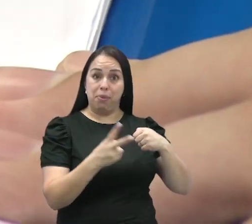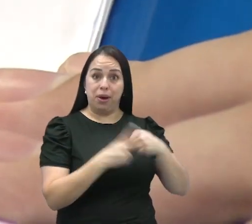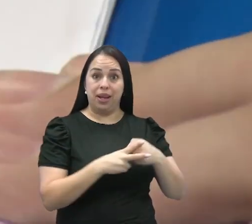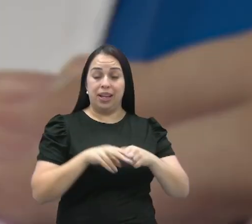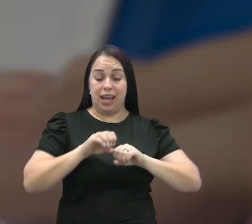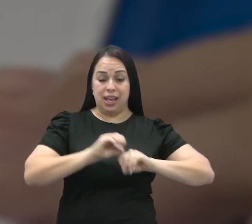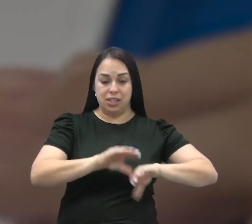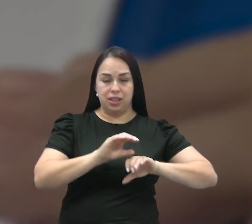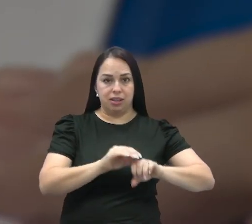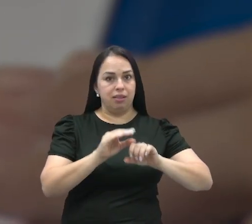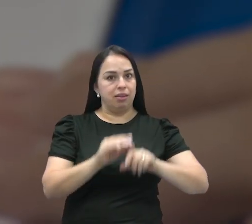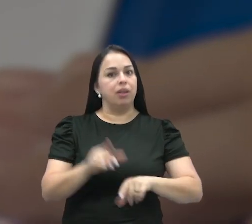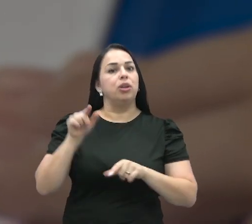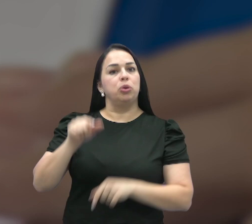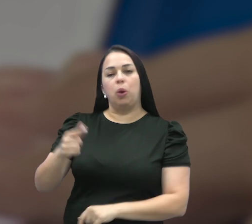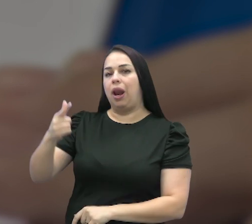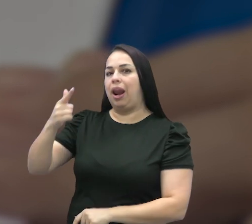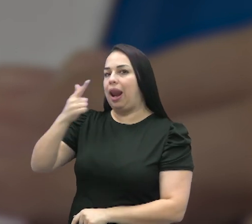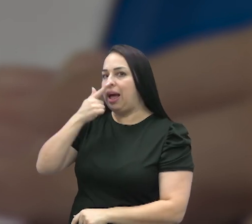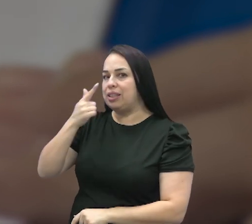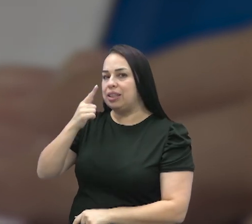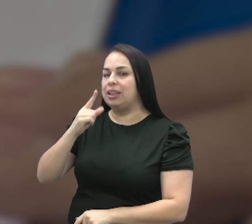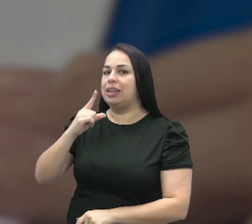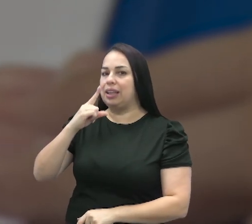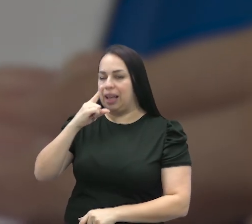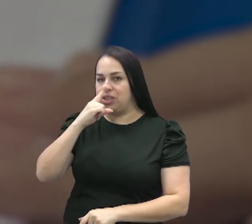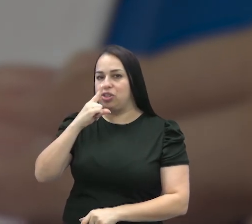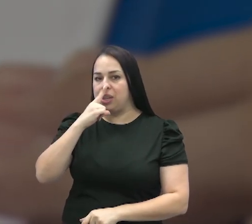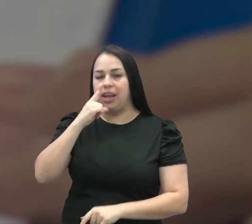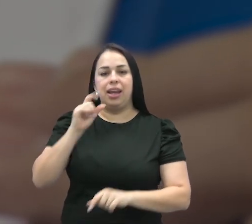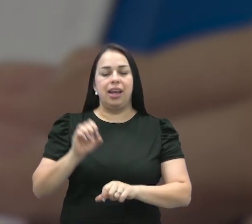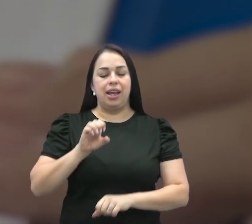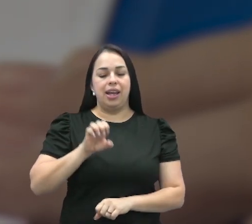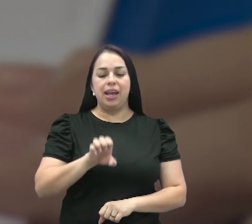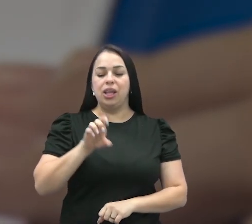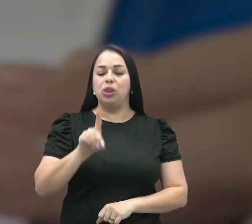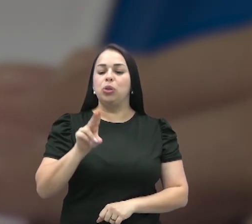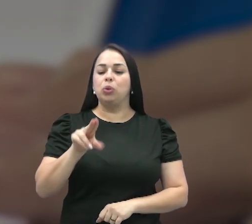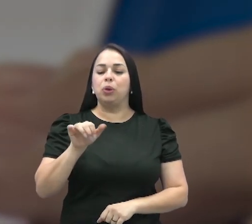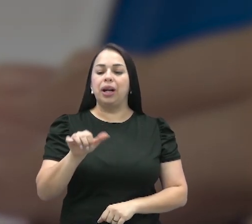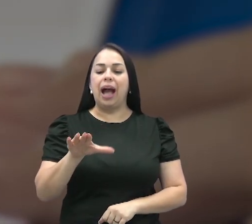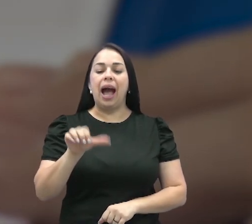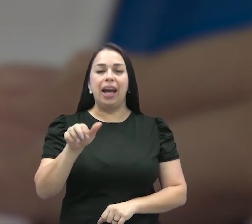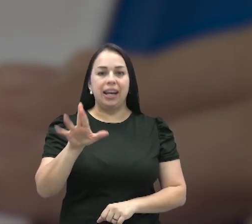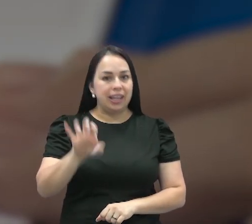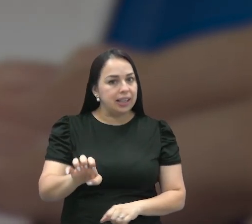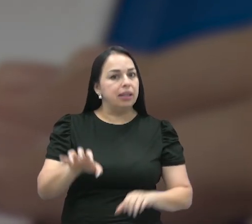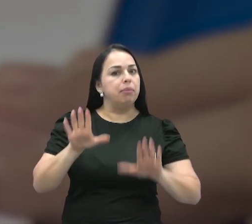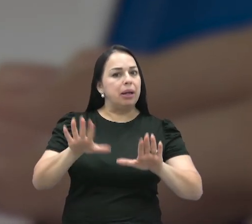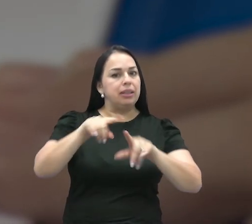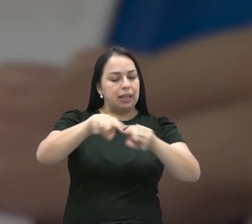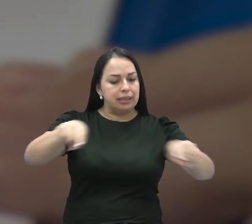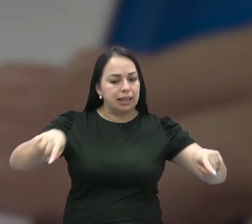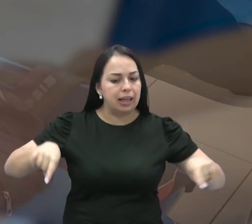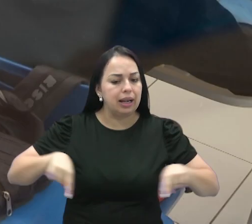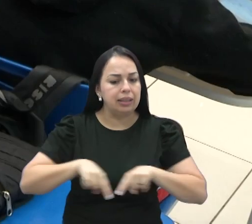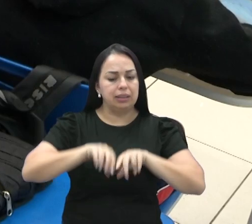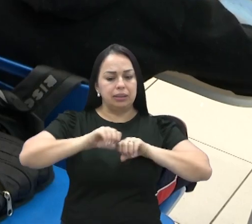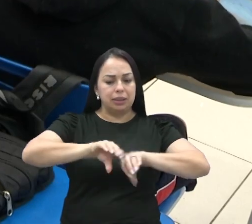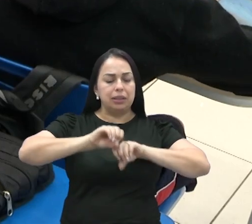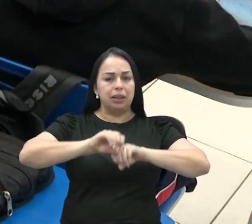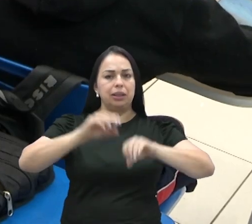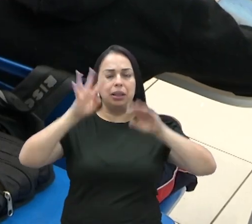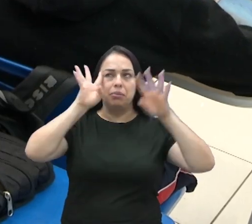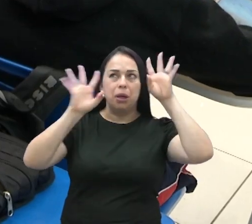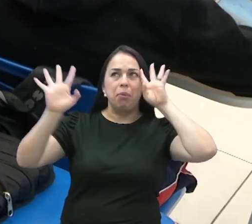Educação, palavra que vem do verbo educar, do latim educare, que significa guiar para fora.